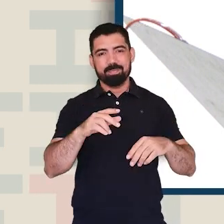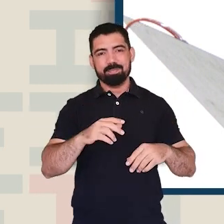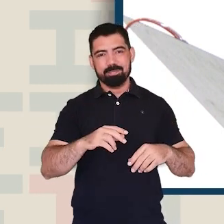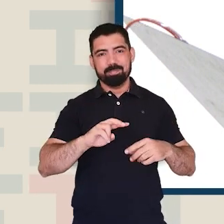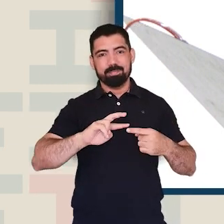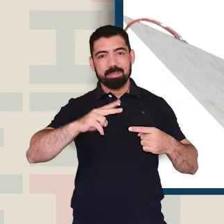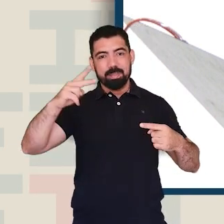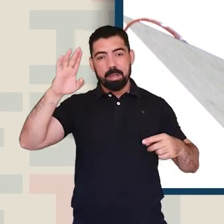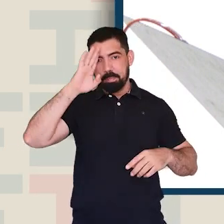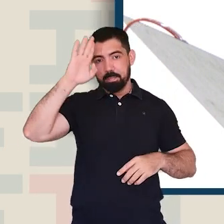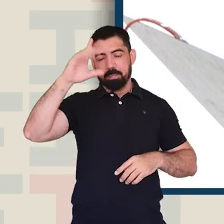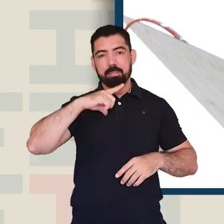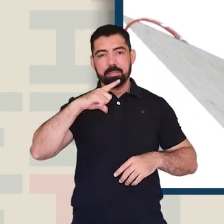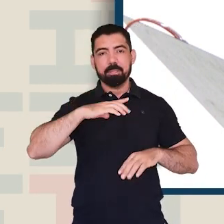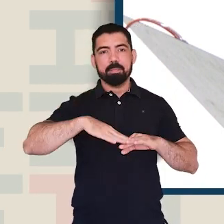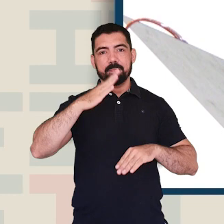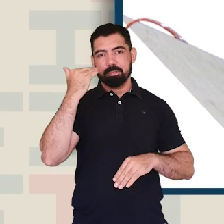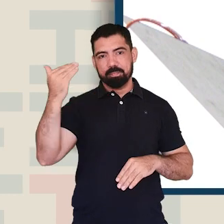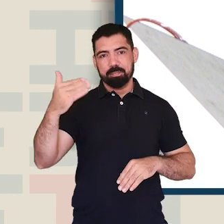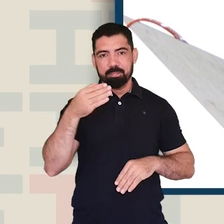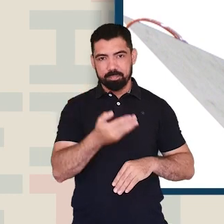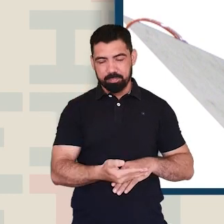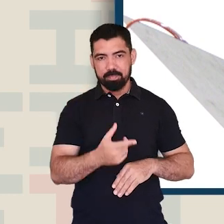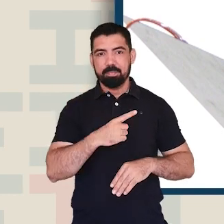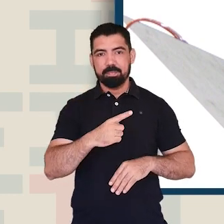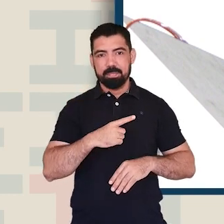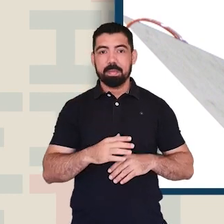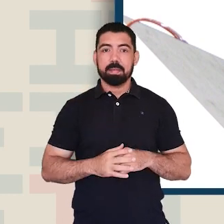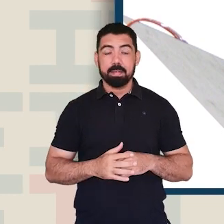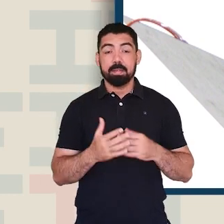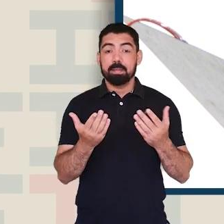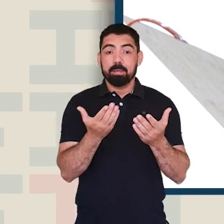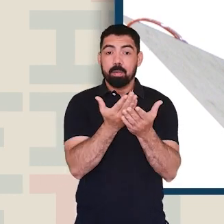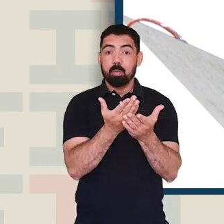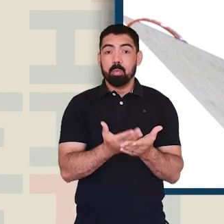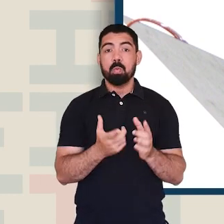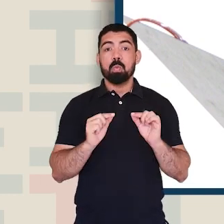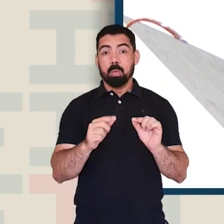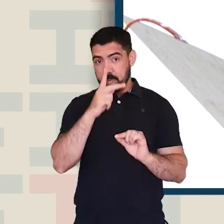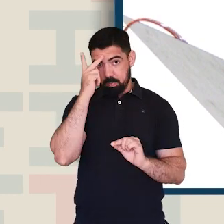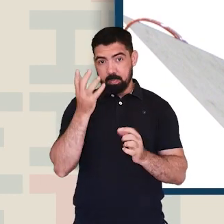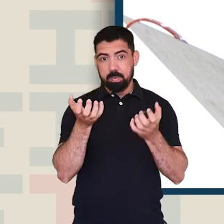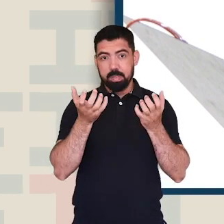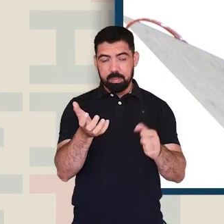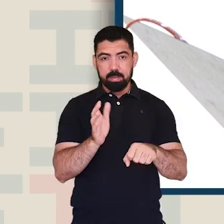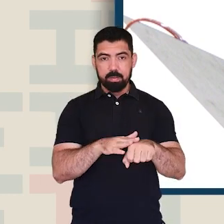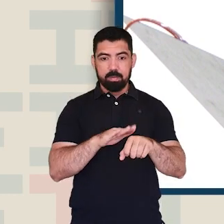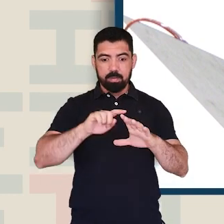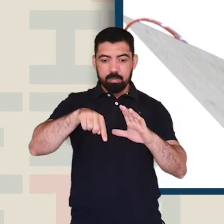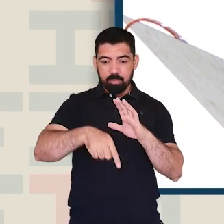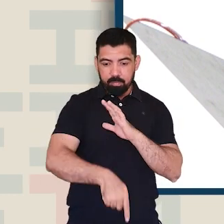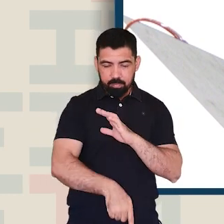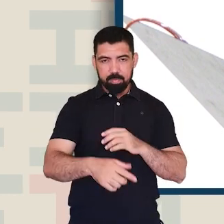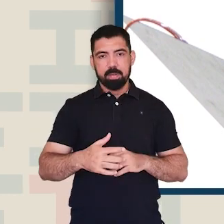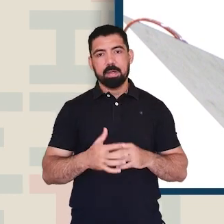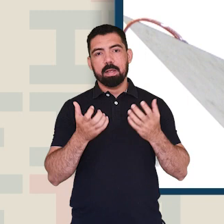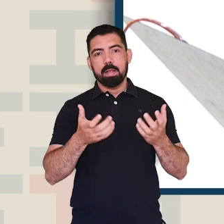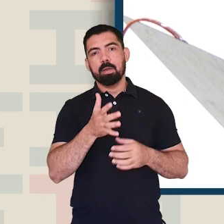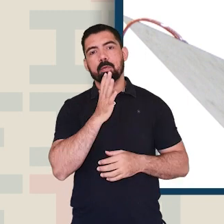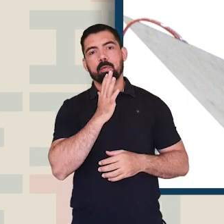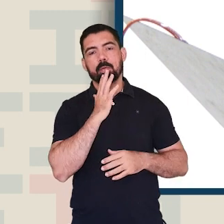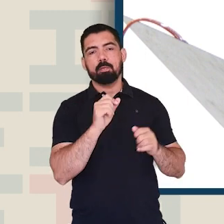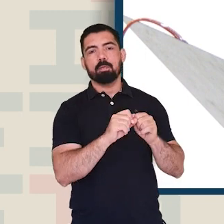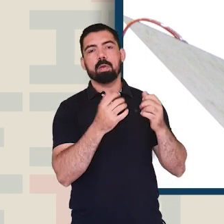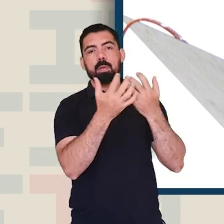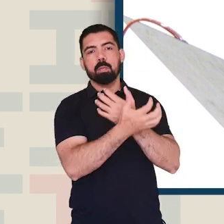escalas principais, que são as mais conhecidas, né? Então, isso aí já é um estudo para quem quer se aprofundar. Eu quero fazer